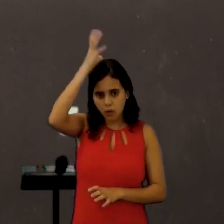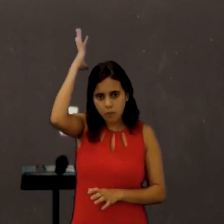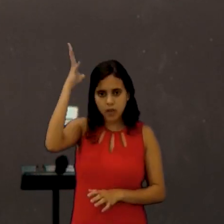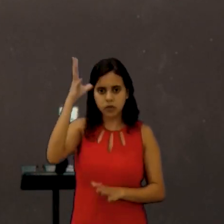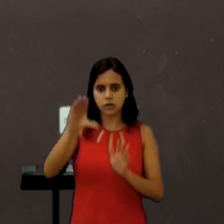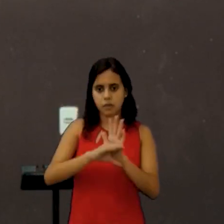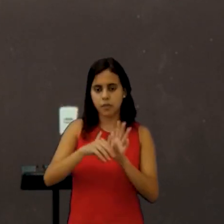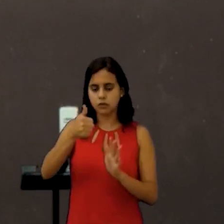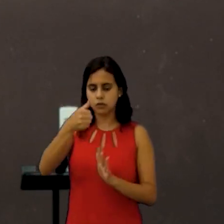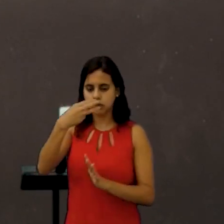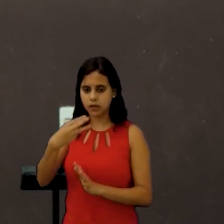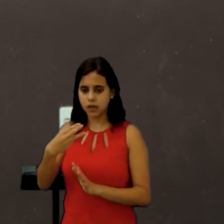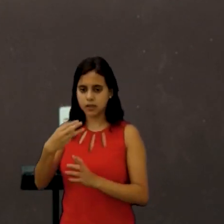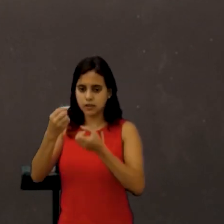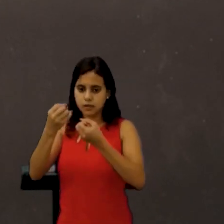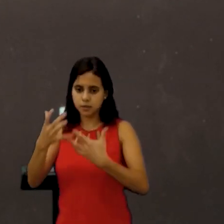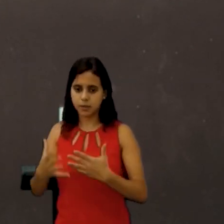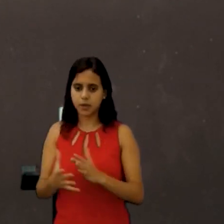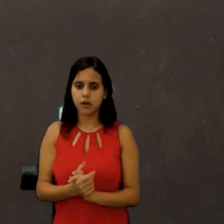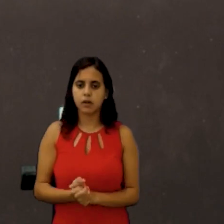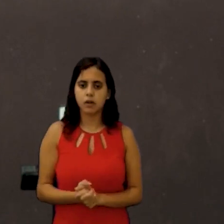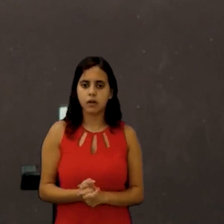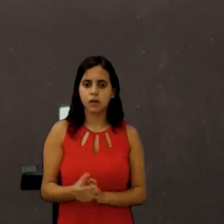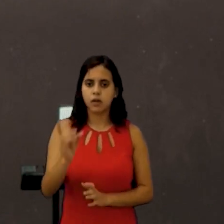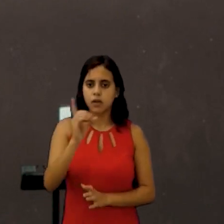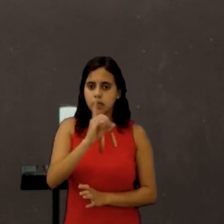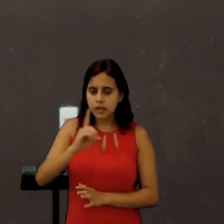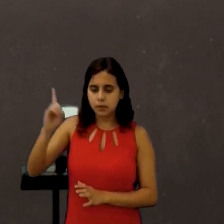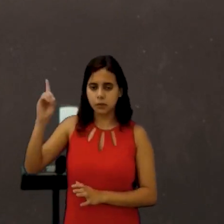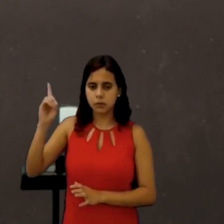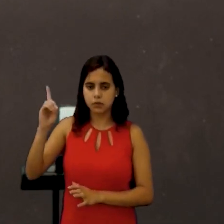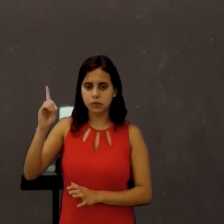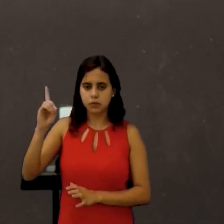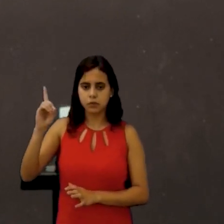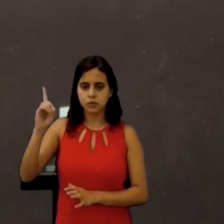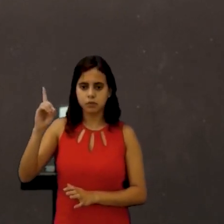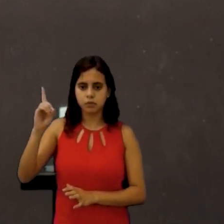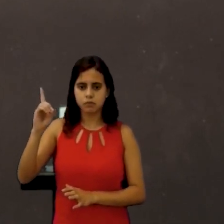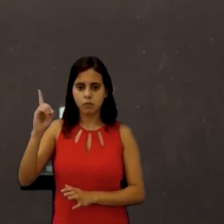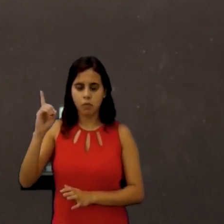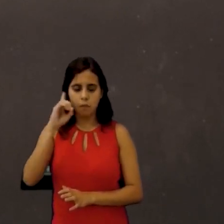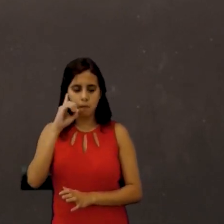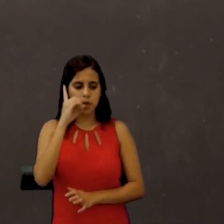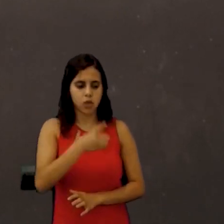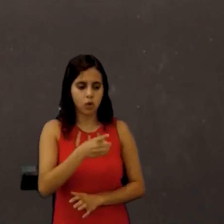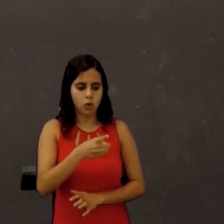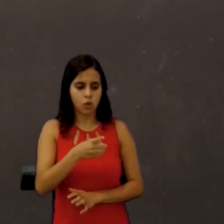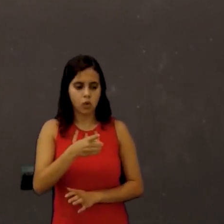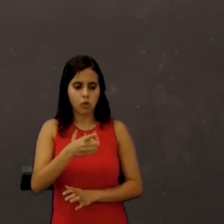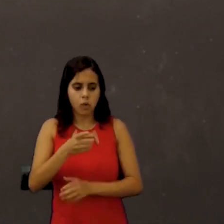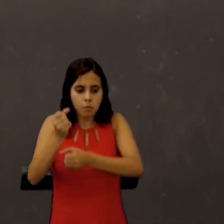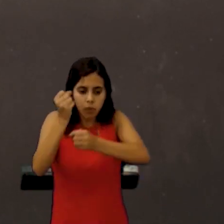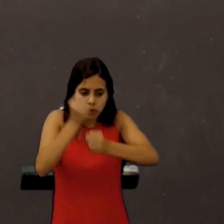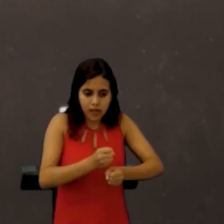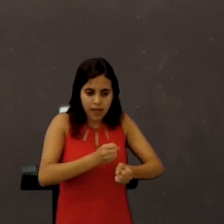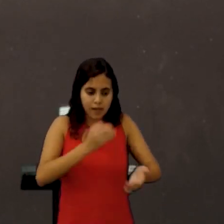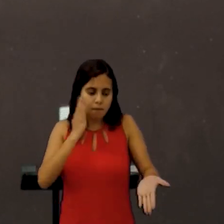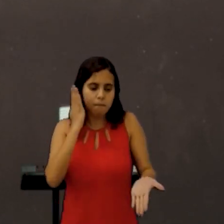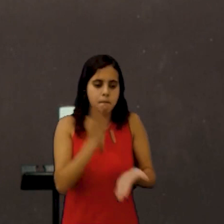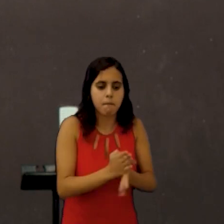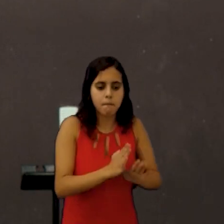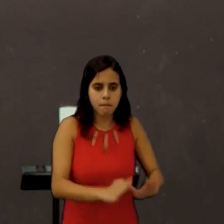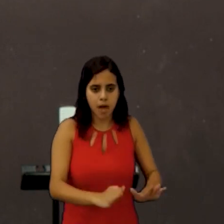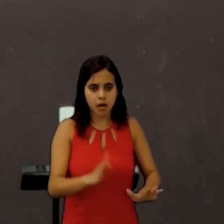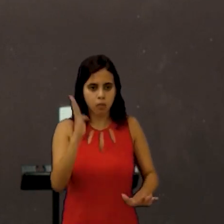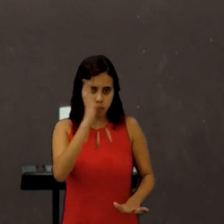não. Romanos 13 diz que Deus, ele determinou autoridades que refreiam o mal, com o poder da